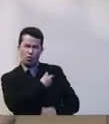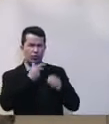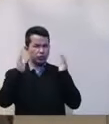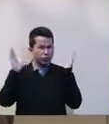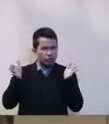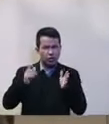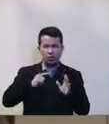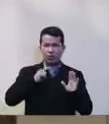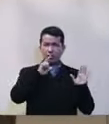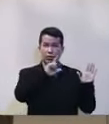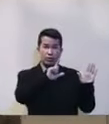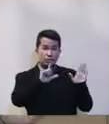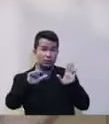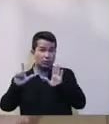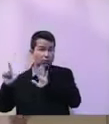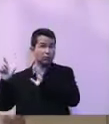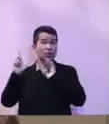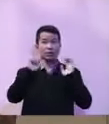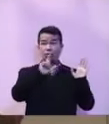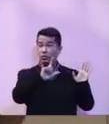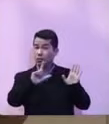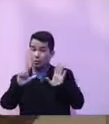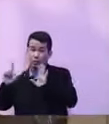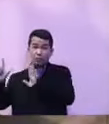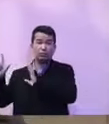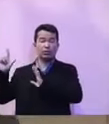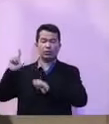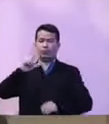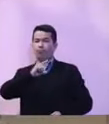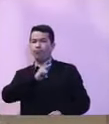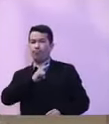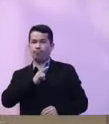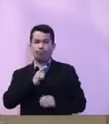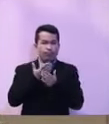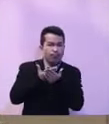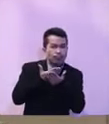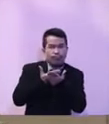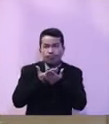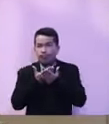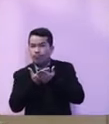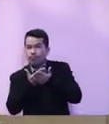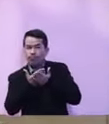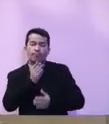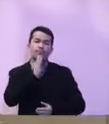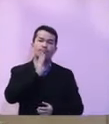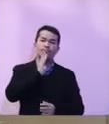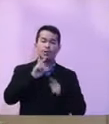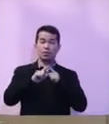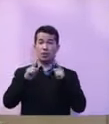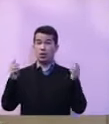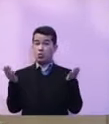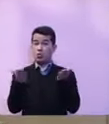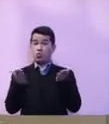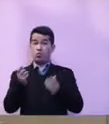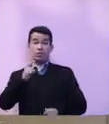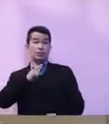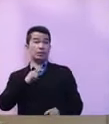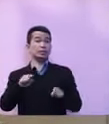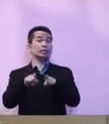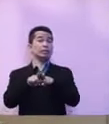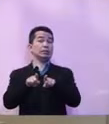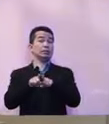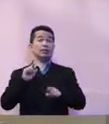mais rico, o mais precioso, o mais abundante de Deus, que é a salvação